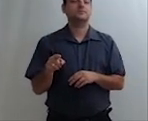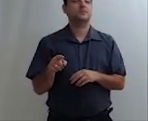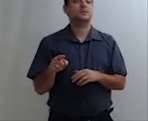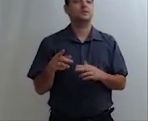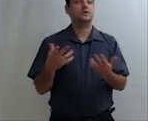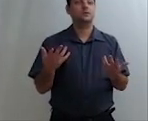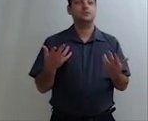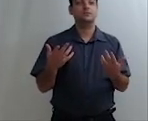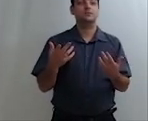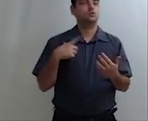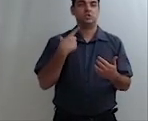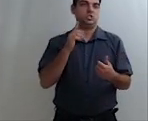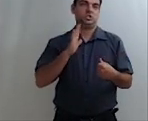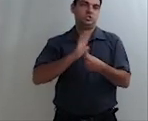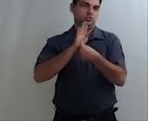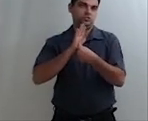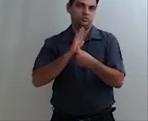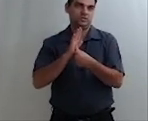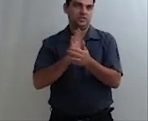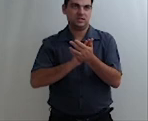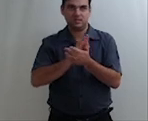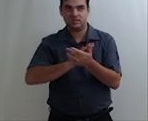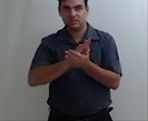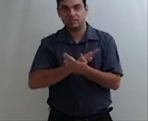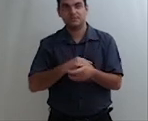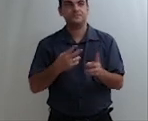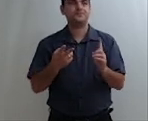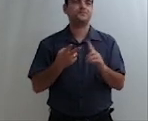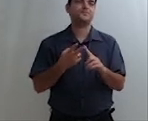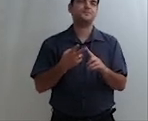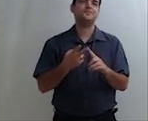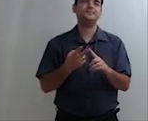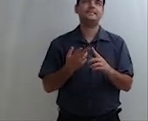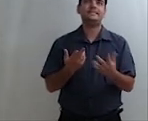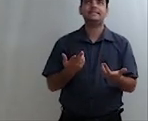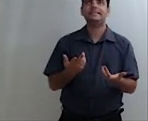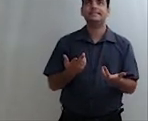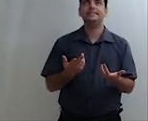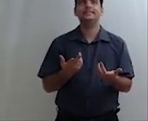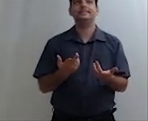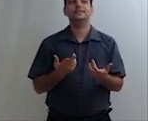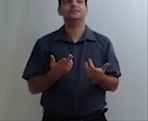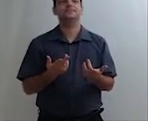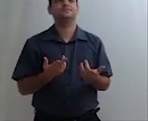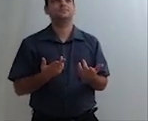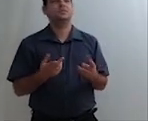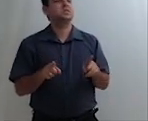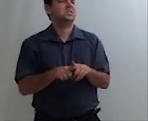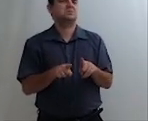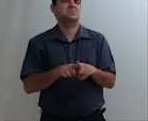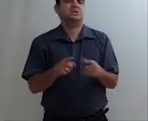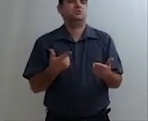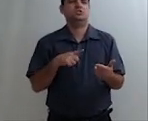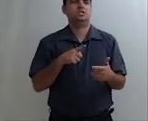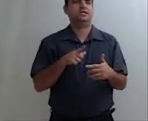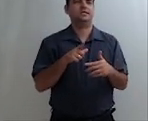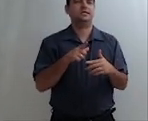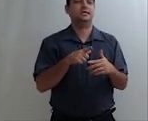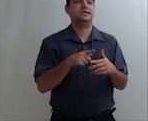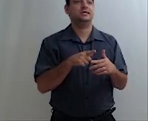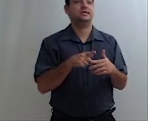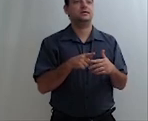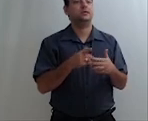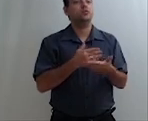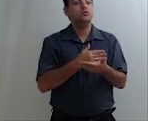havia denúncia ofertada e muito menos havia sido fada a fase inquisitorial